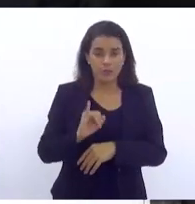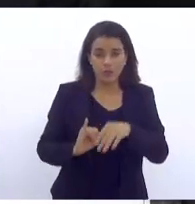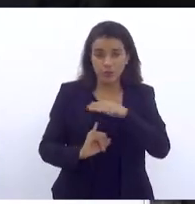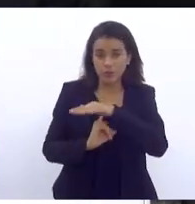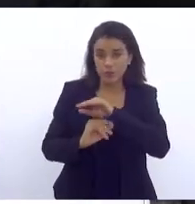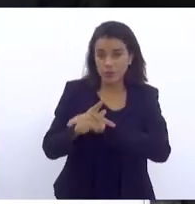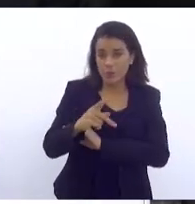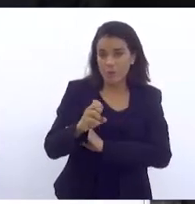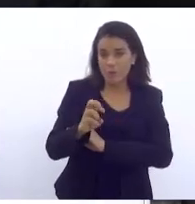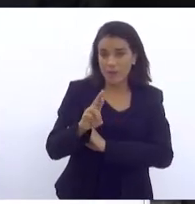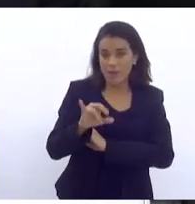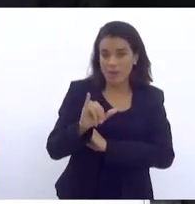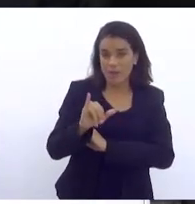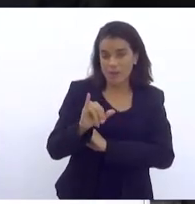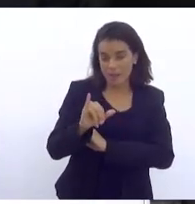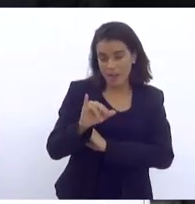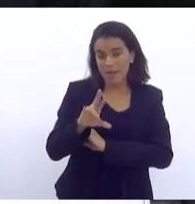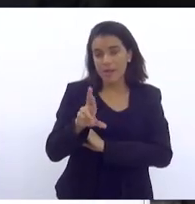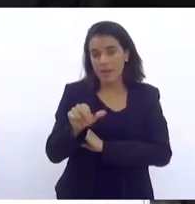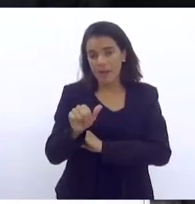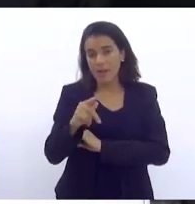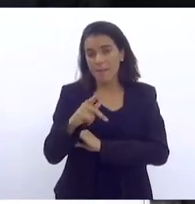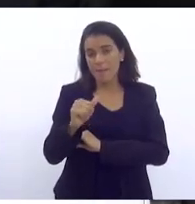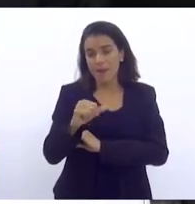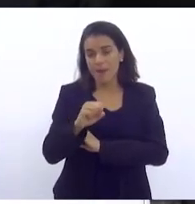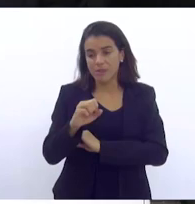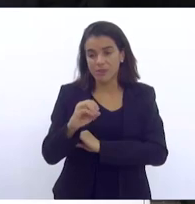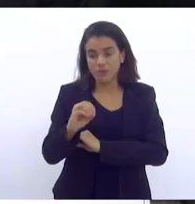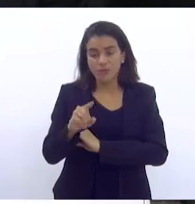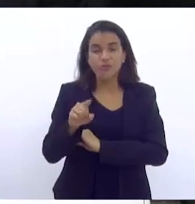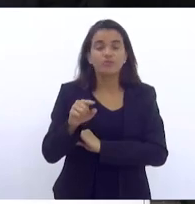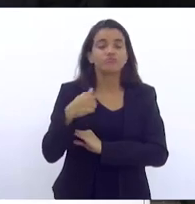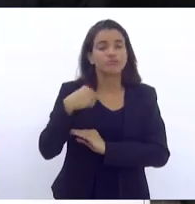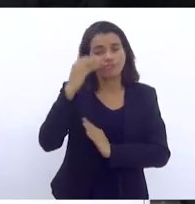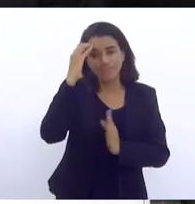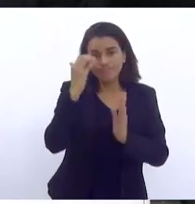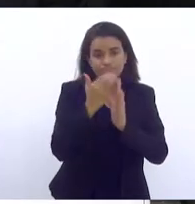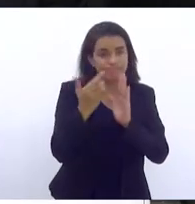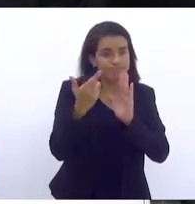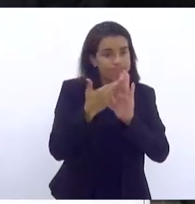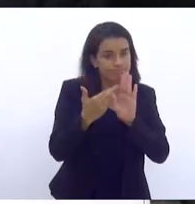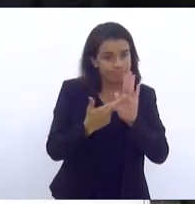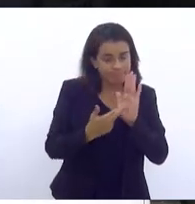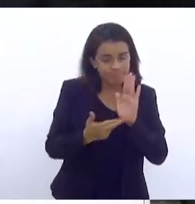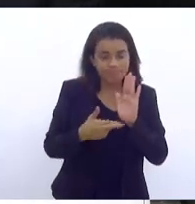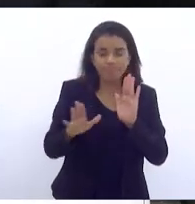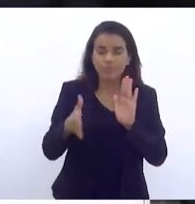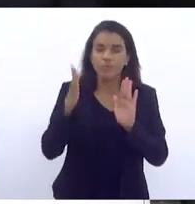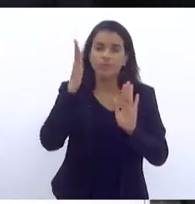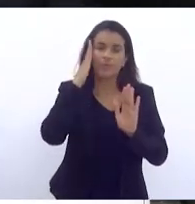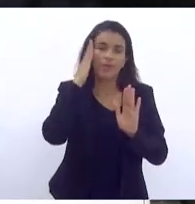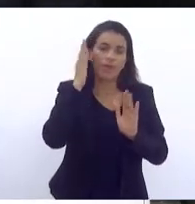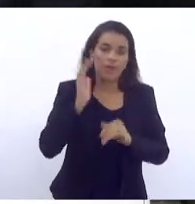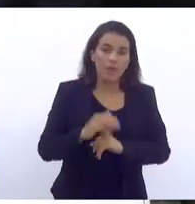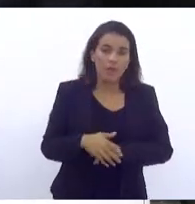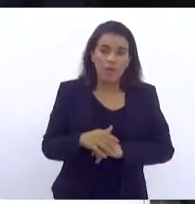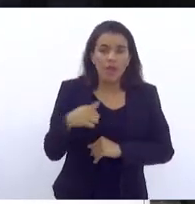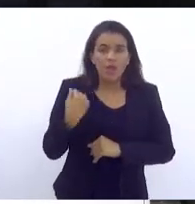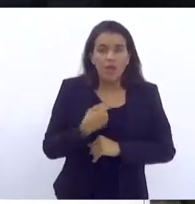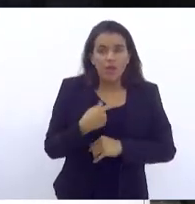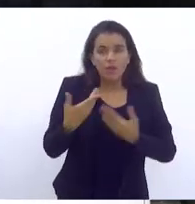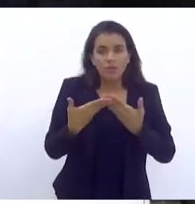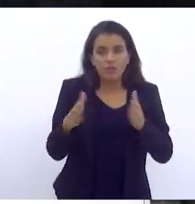isso a essa essa solicitação tem que ser feita pelo indivíduo e ele atender os critérios que já são critérios conhecidos a gente inclusive tá aberto